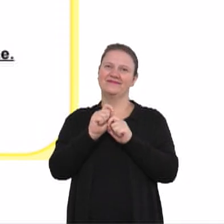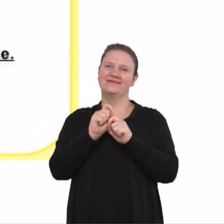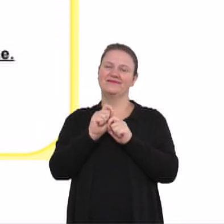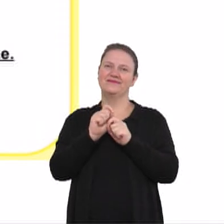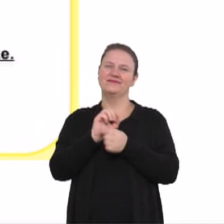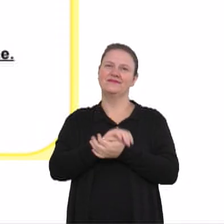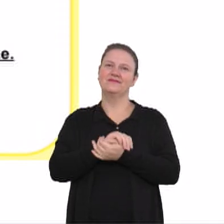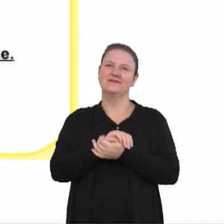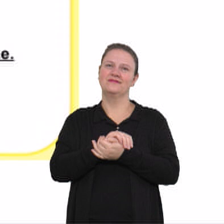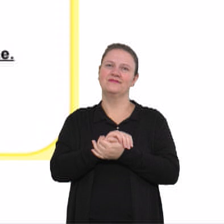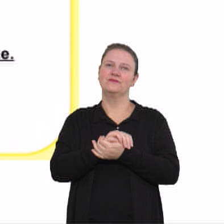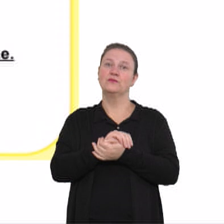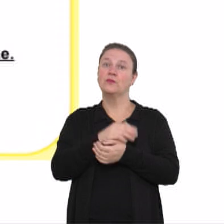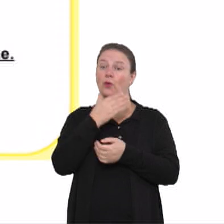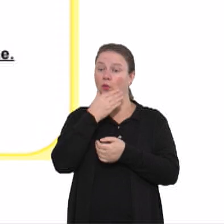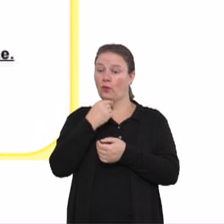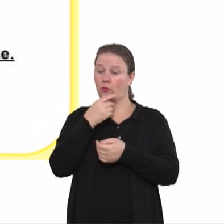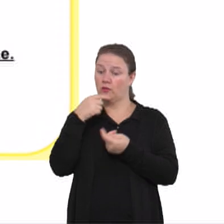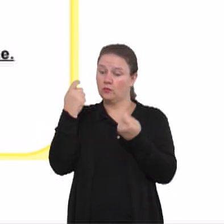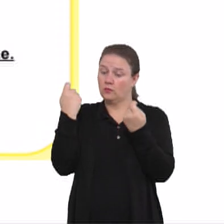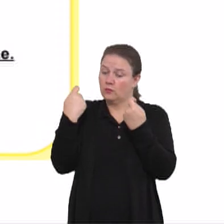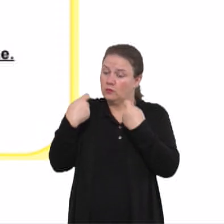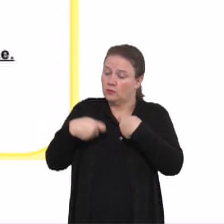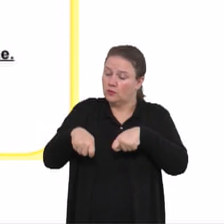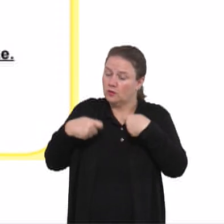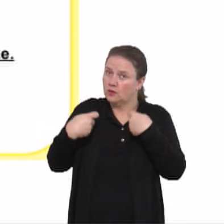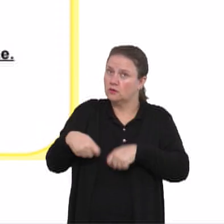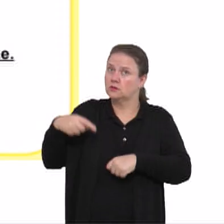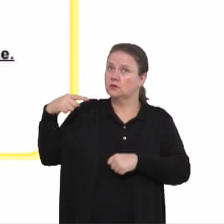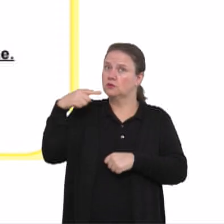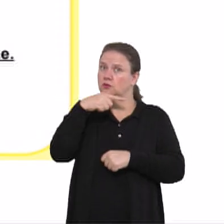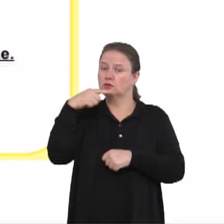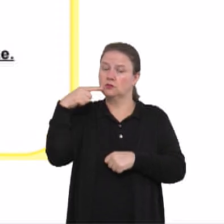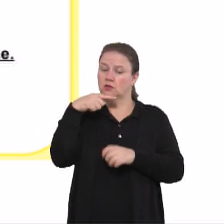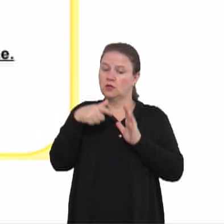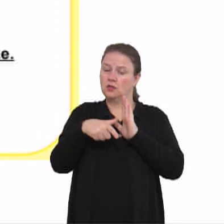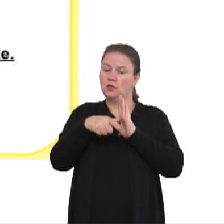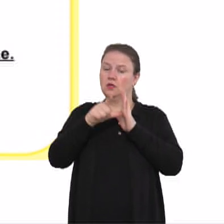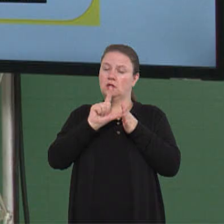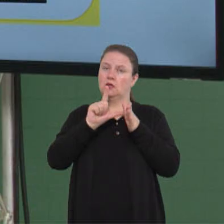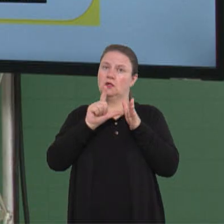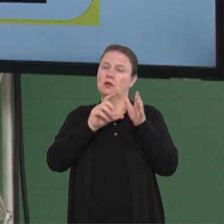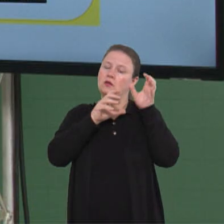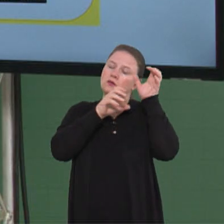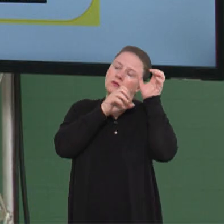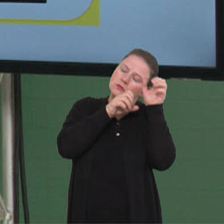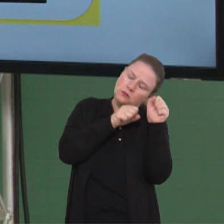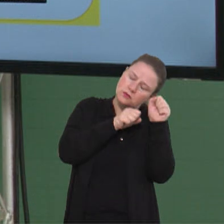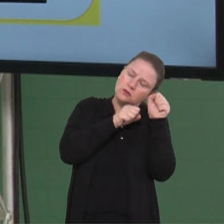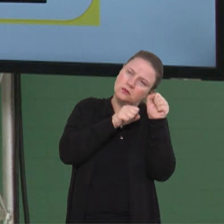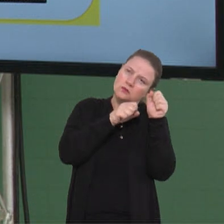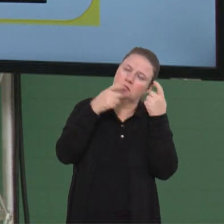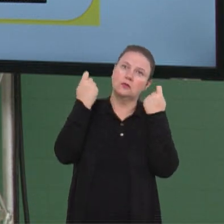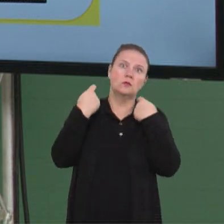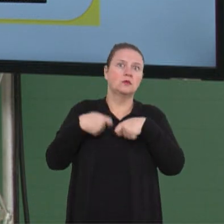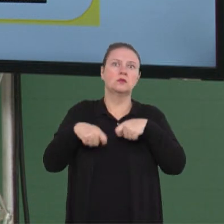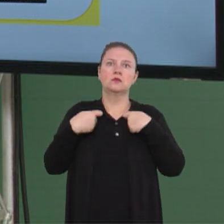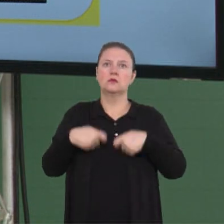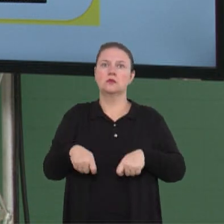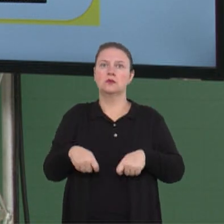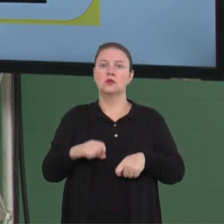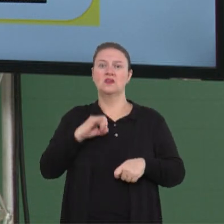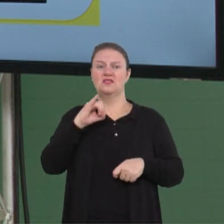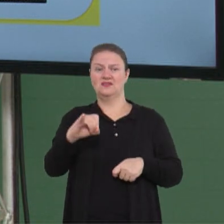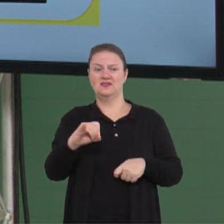going to bed jake deve escovar os dentes antes de ir para a cama é uma necessidade se você não fizer isso